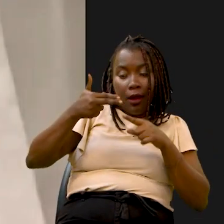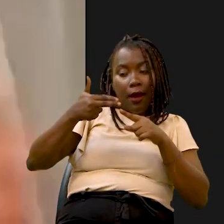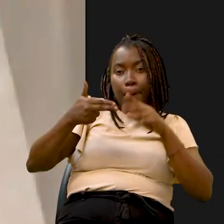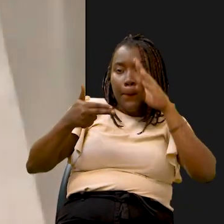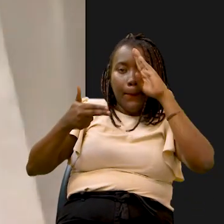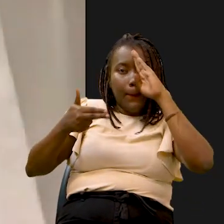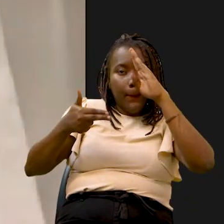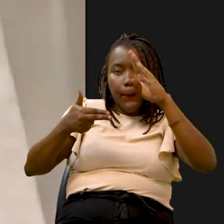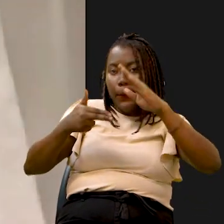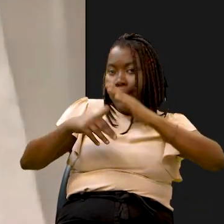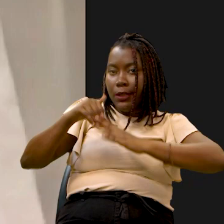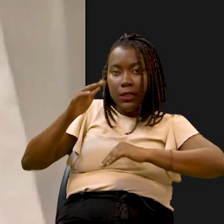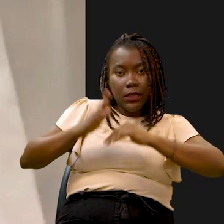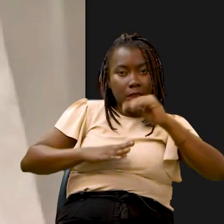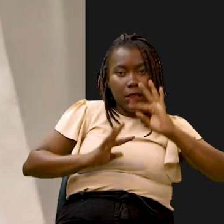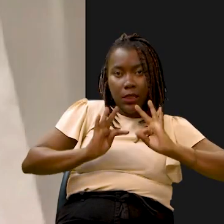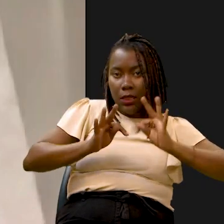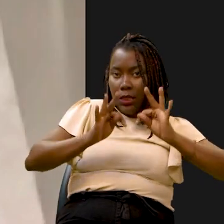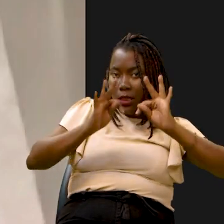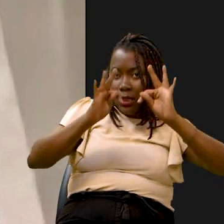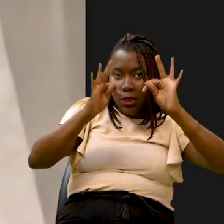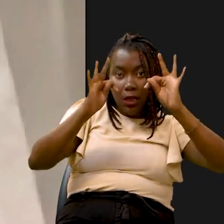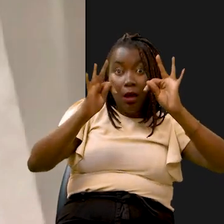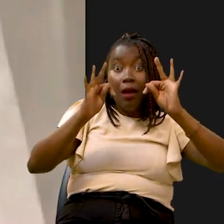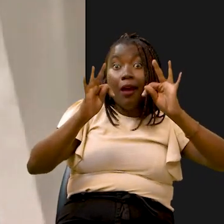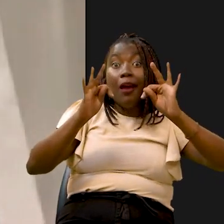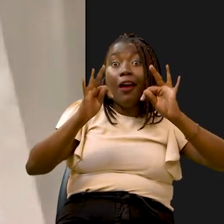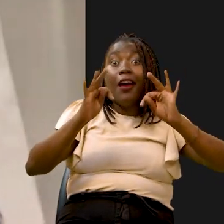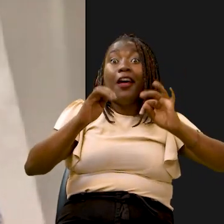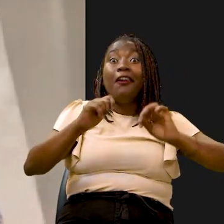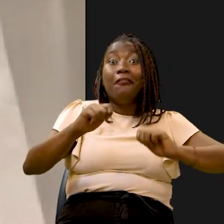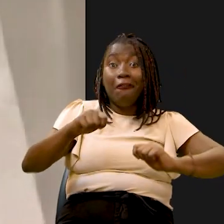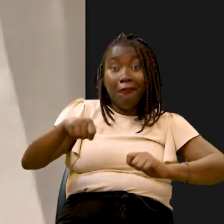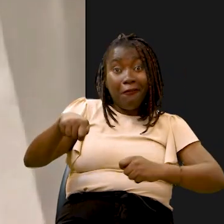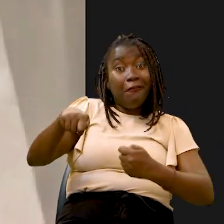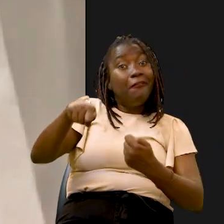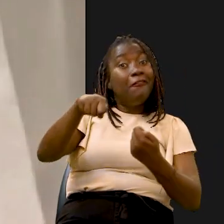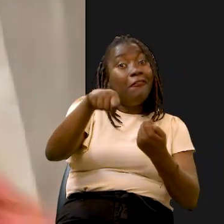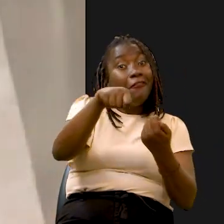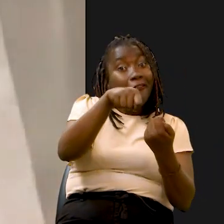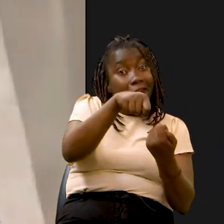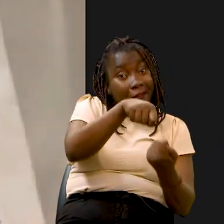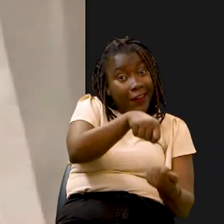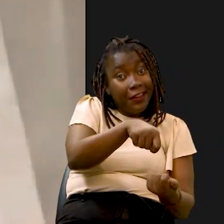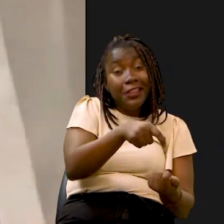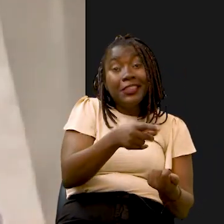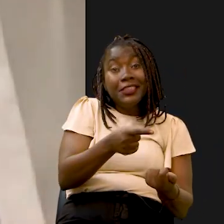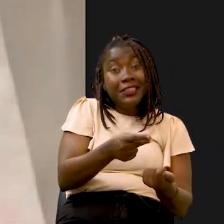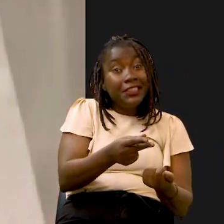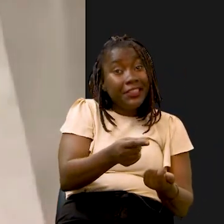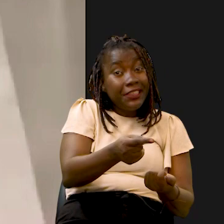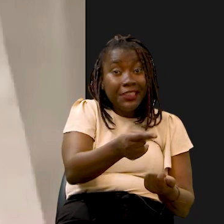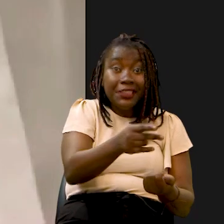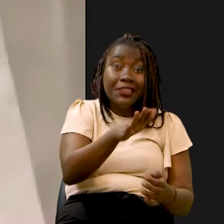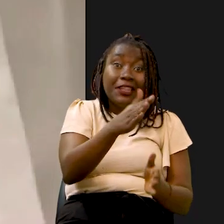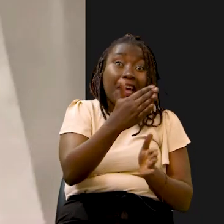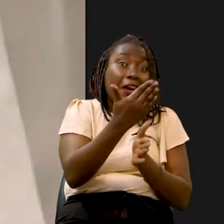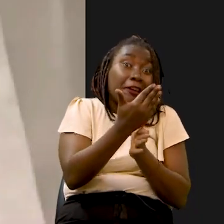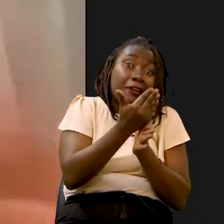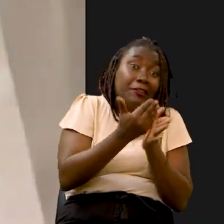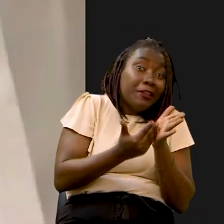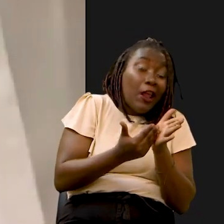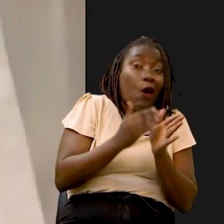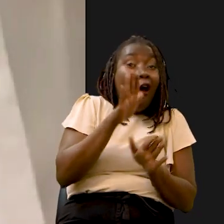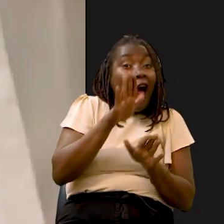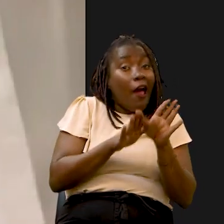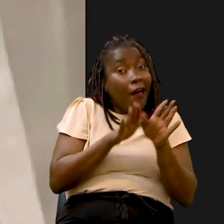cirurgia, que é a principal técnica de tratamento do câncer de pele, vai deixar uma sequela, seja estética